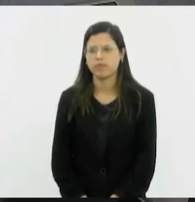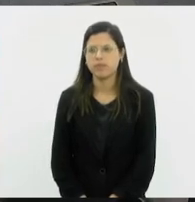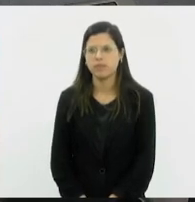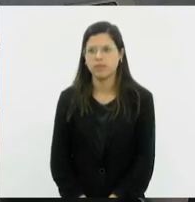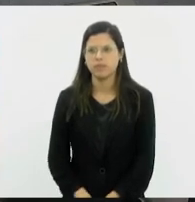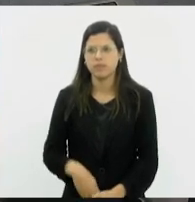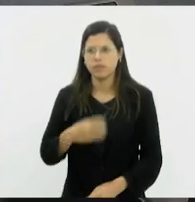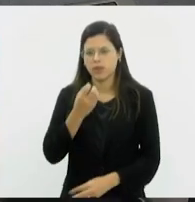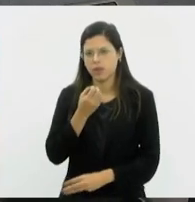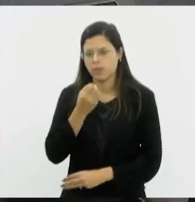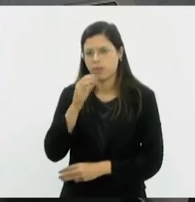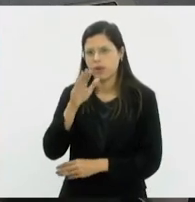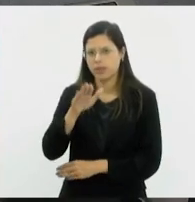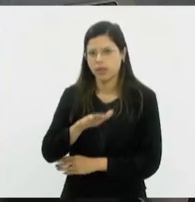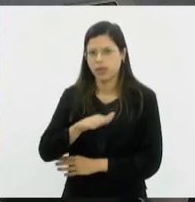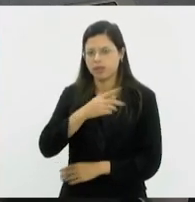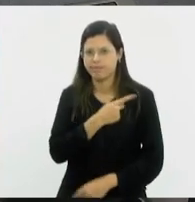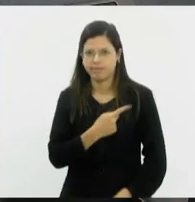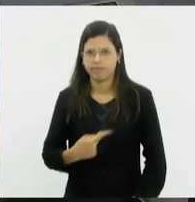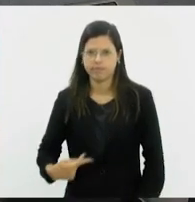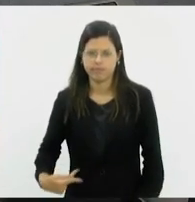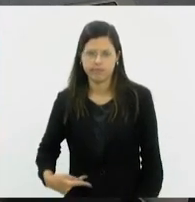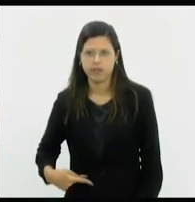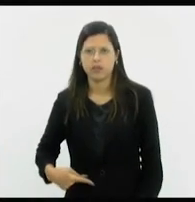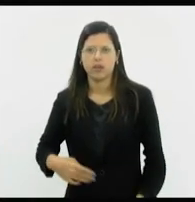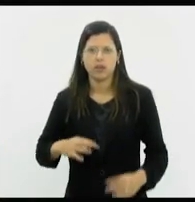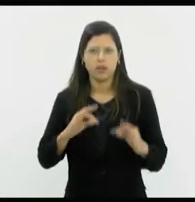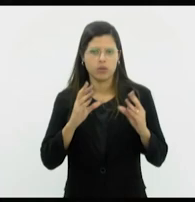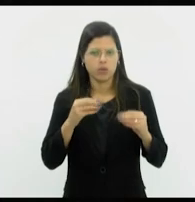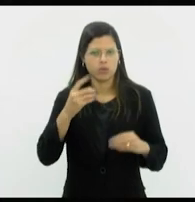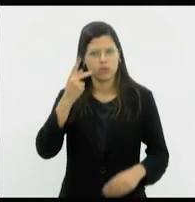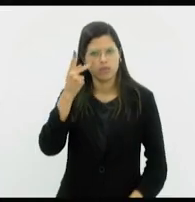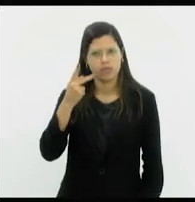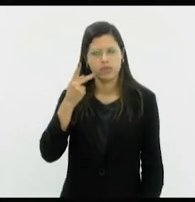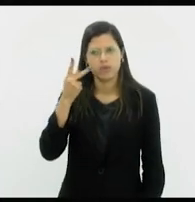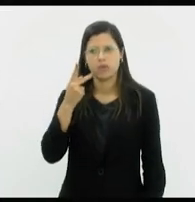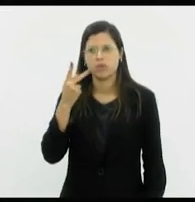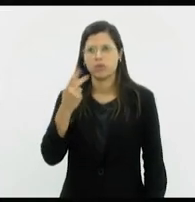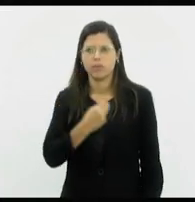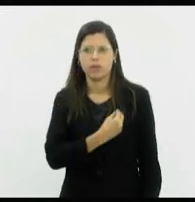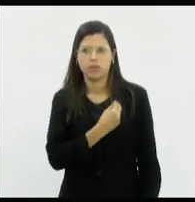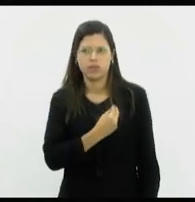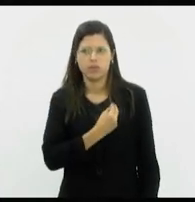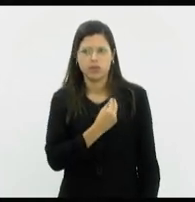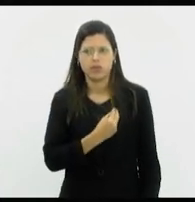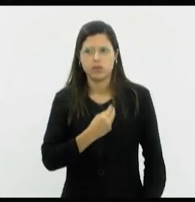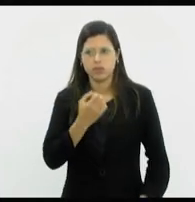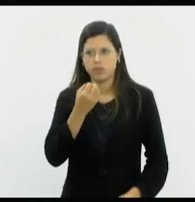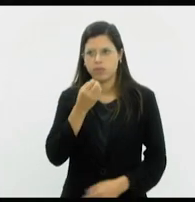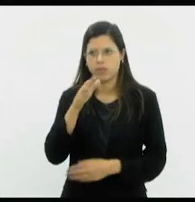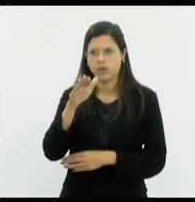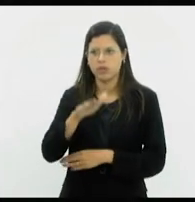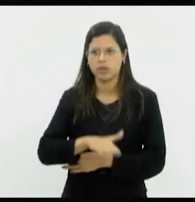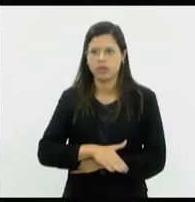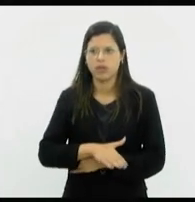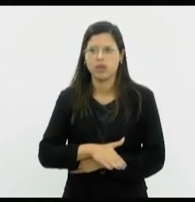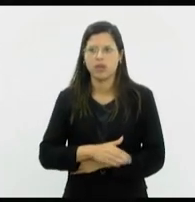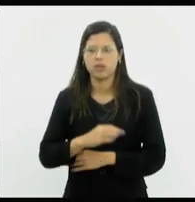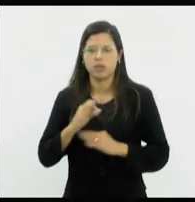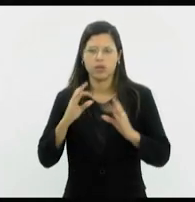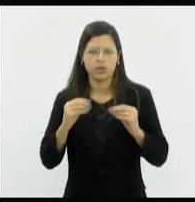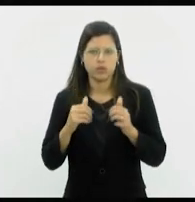Boa tarde, senhor presidente. Boa tarde a todos os parlamentares aqui presentes. Boa tarde a todos aqueles